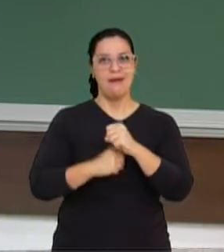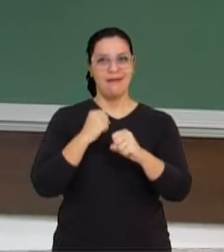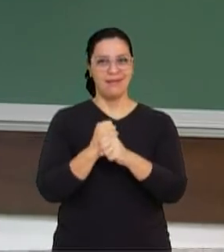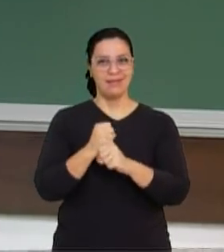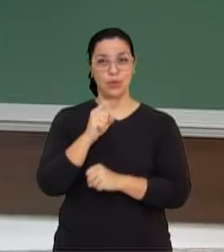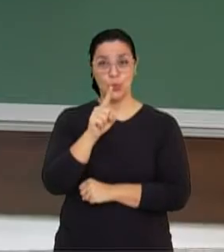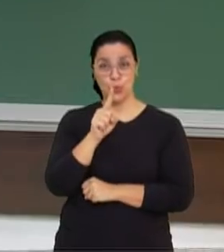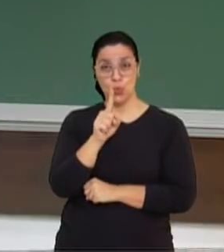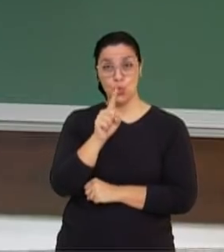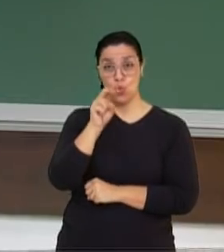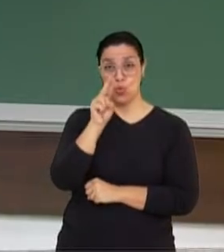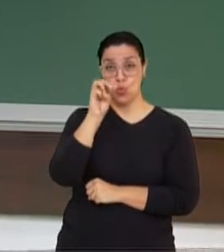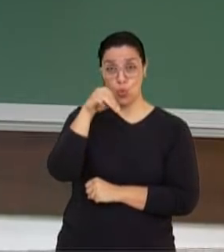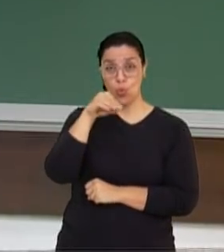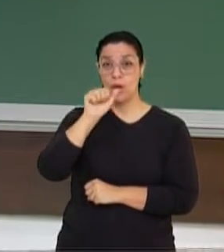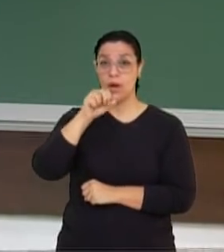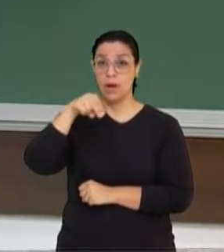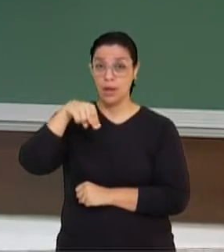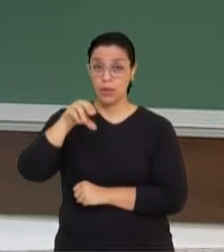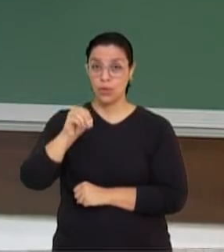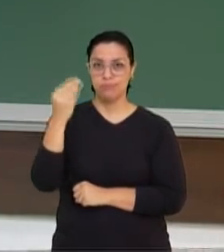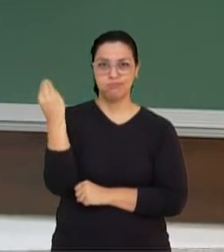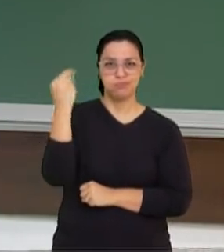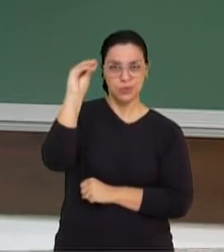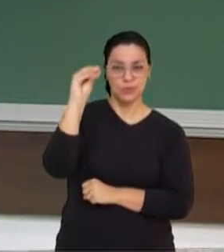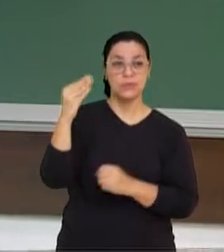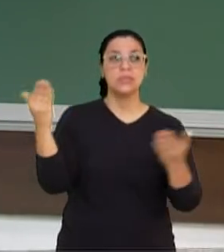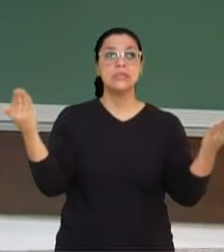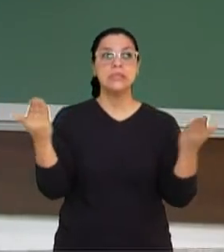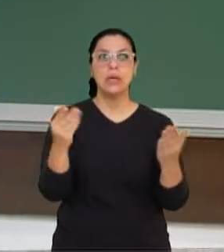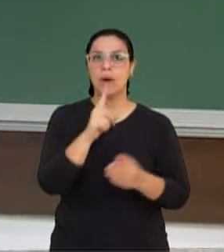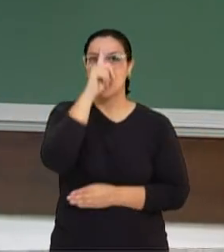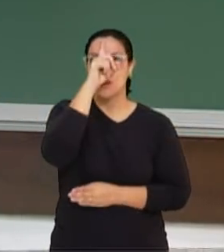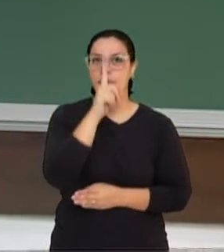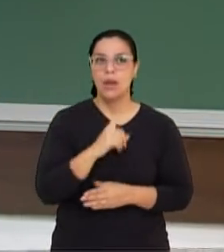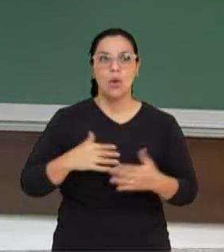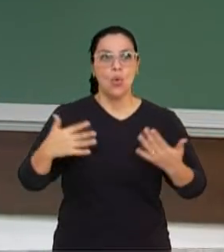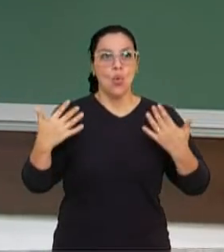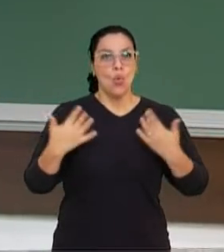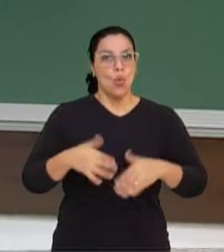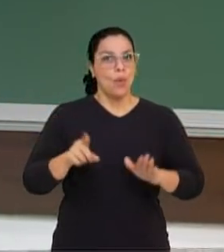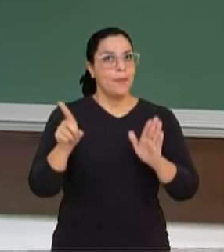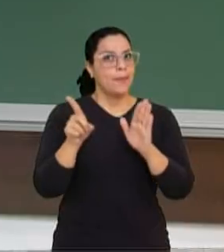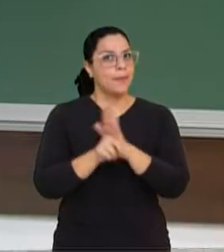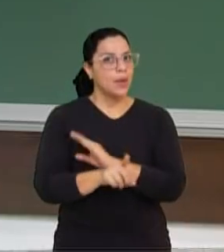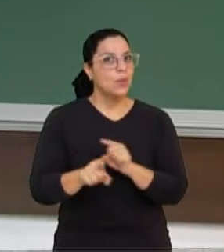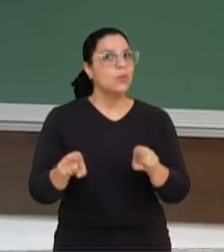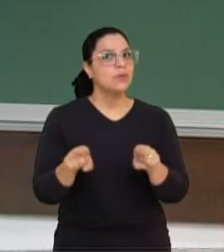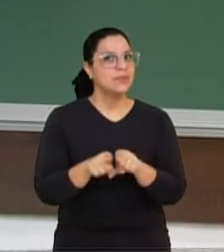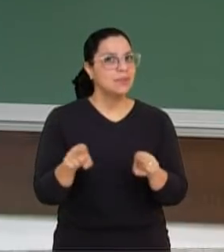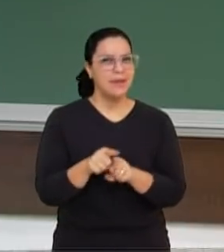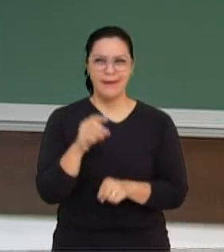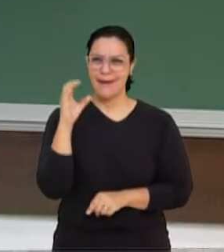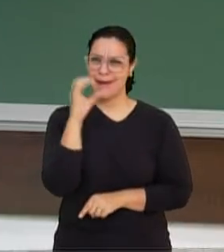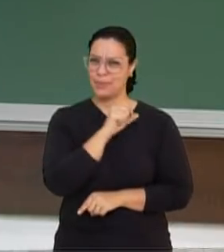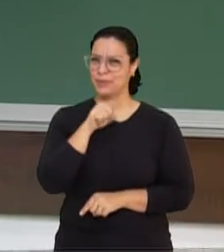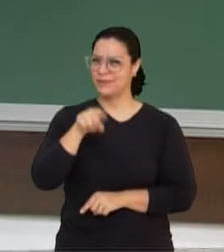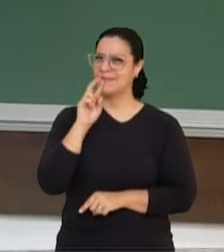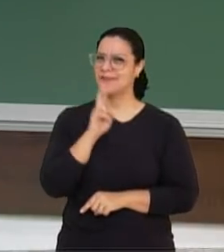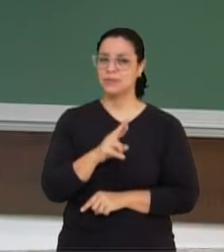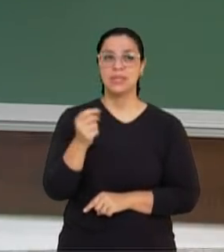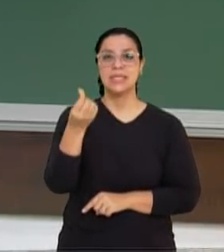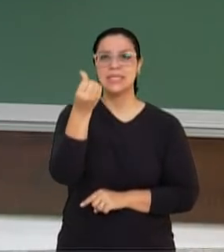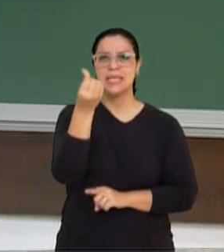só, a professora preencheu aqui um ano, tá? E agora, outra perguntinha. Tá vendo que são perguntinhas rápidas aí, né?